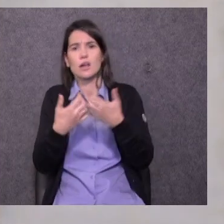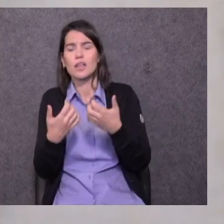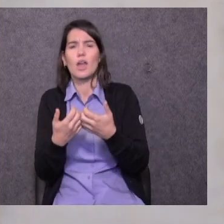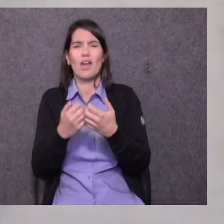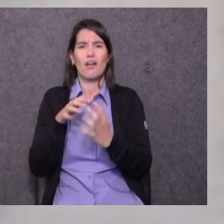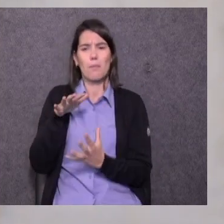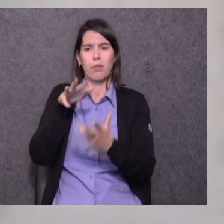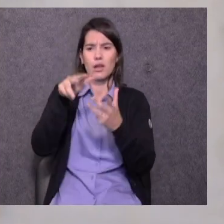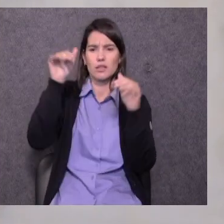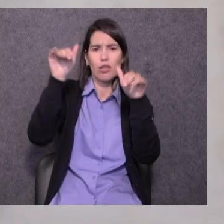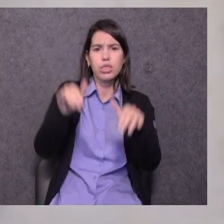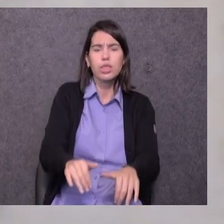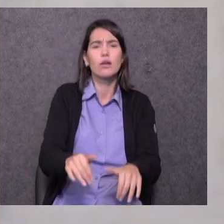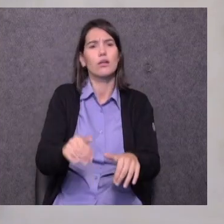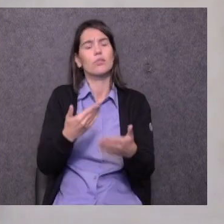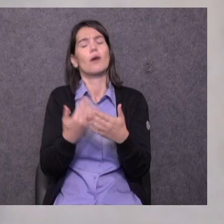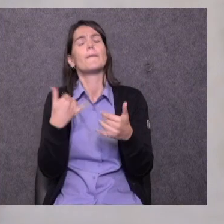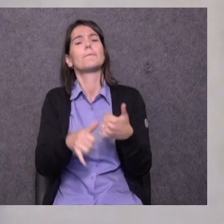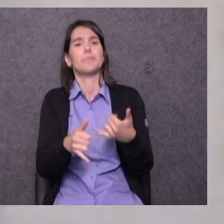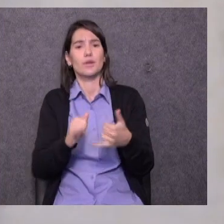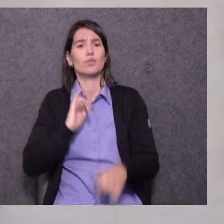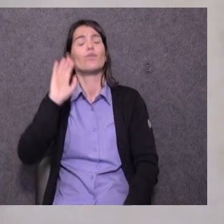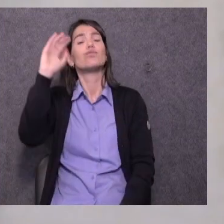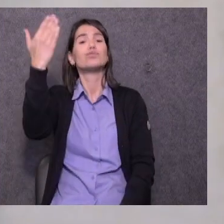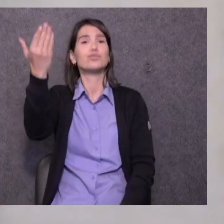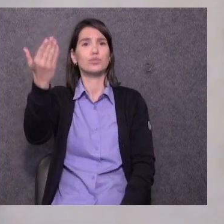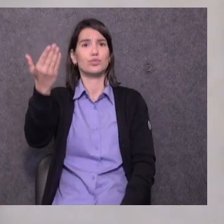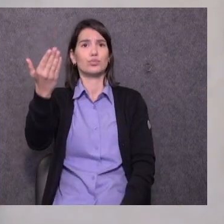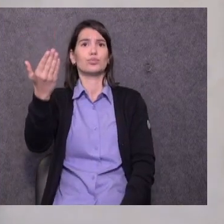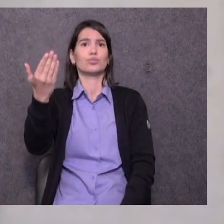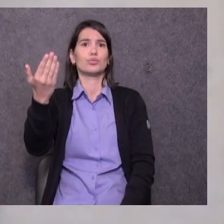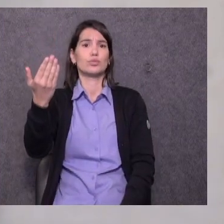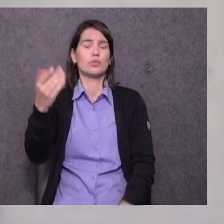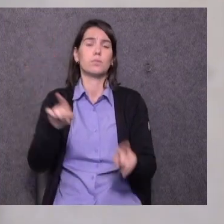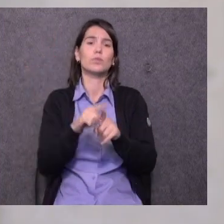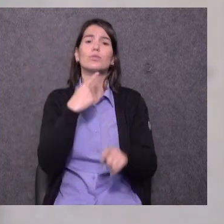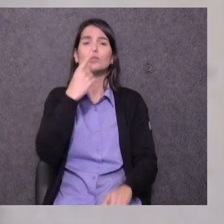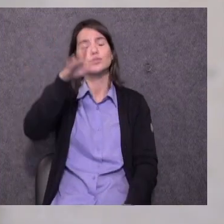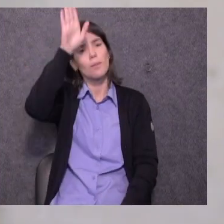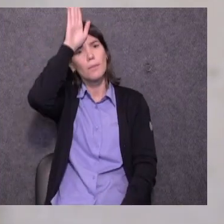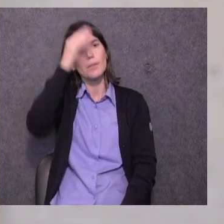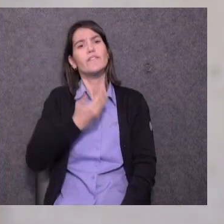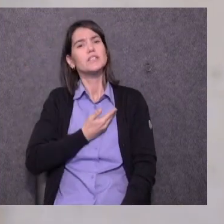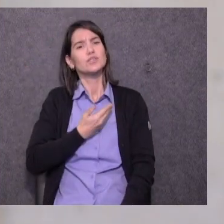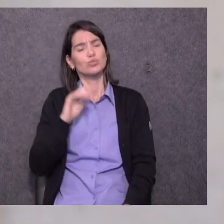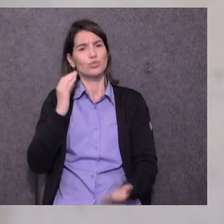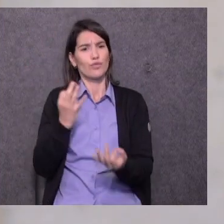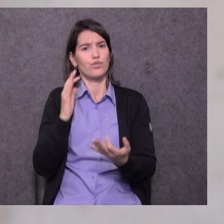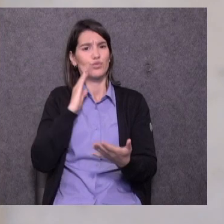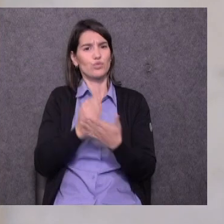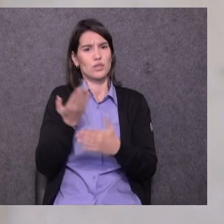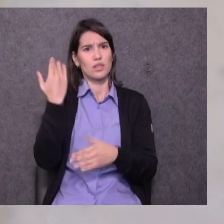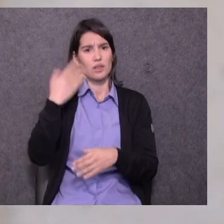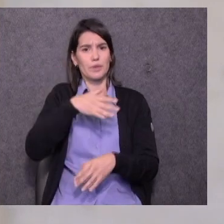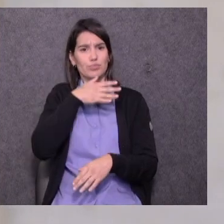planeta, que colocam em perigo o futuro, como indica o Papa Francisco na última encíclica que